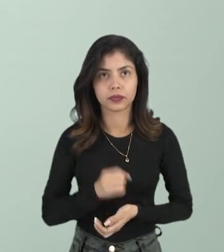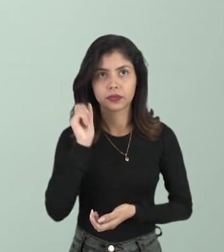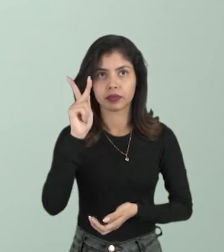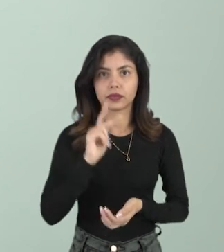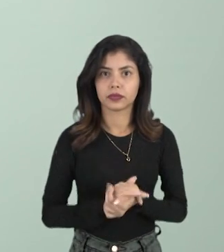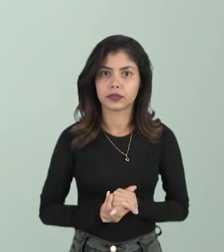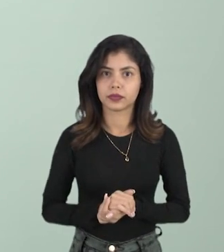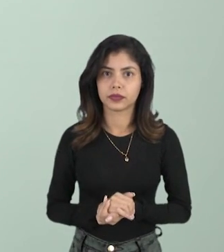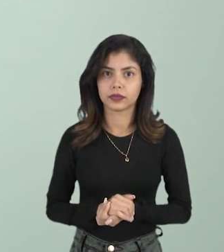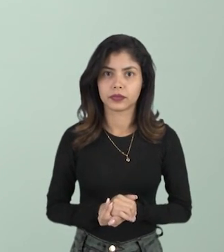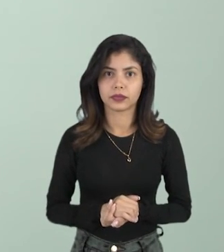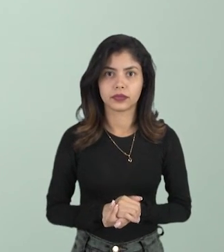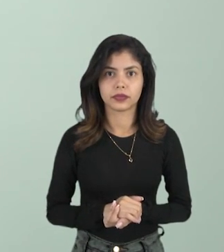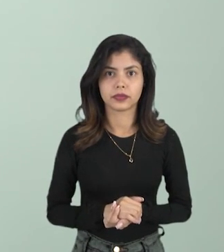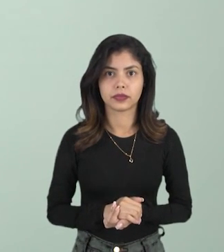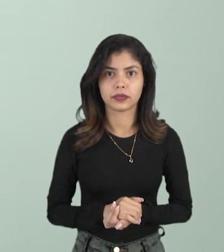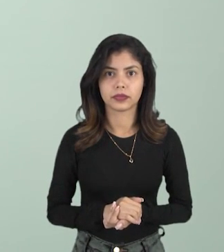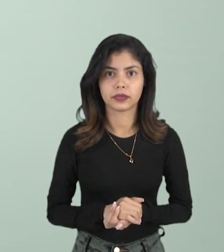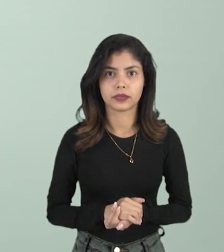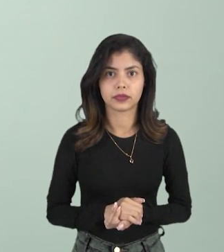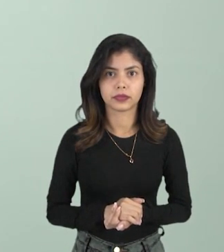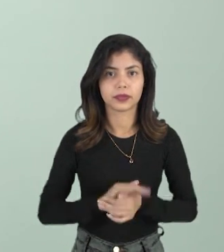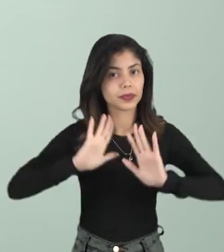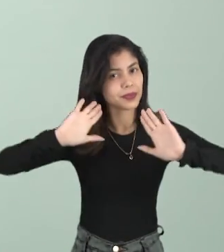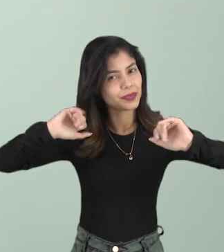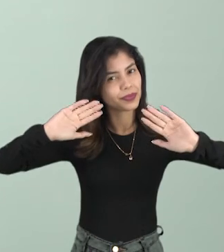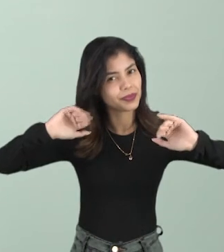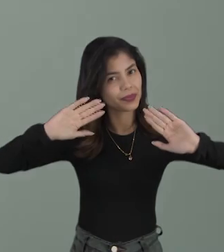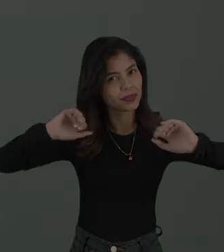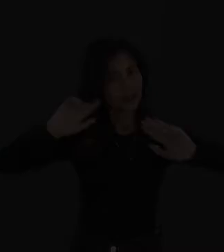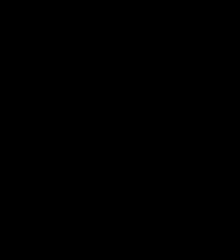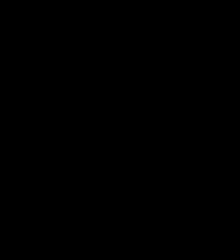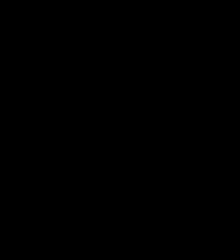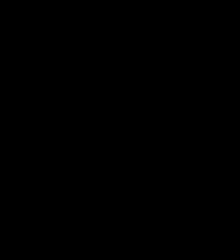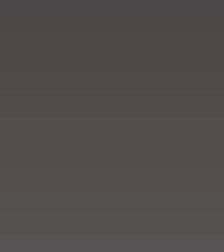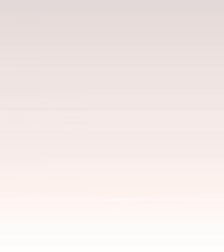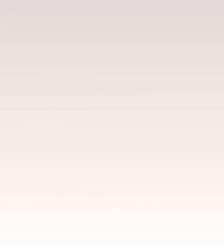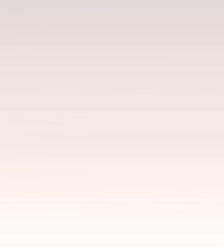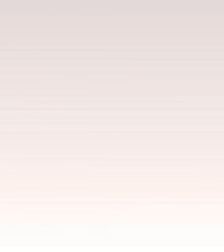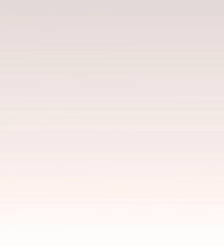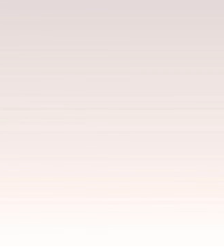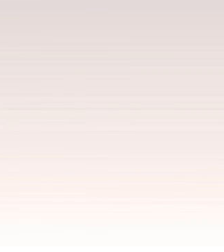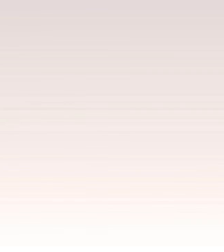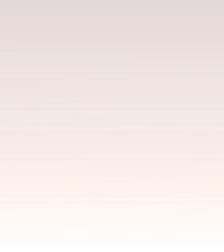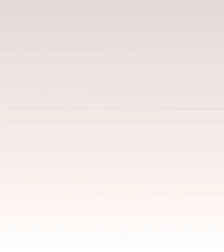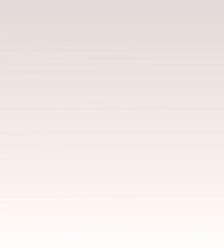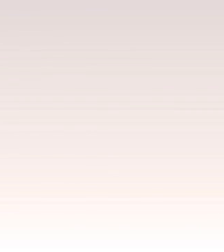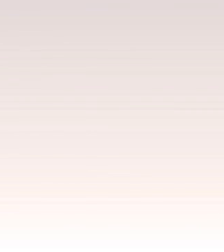ok? Então, hasta la próxima.